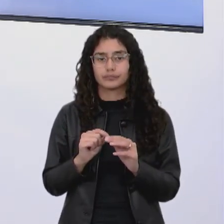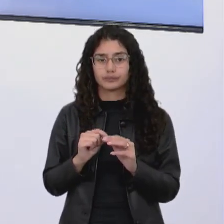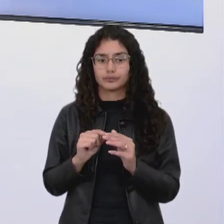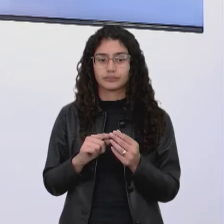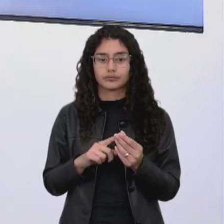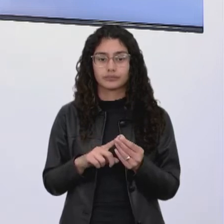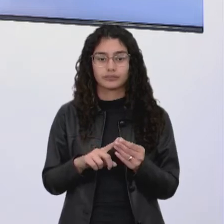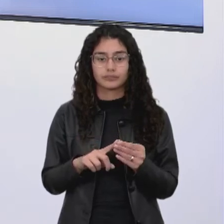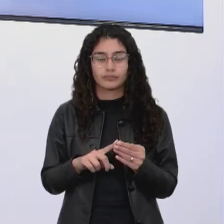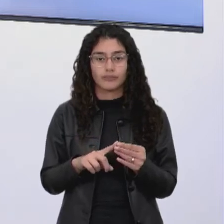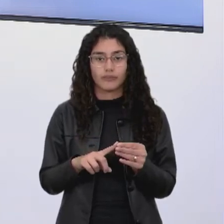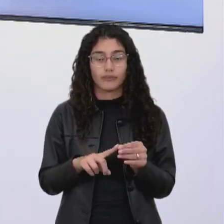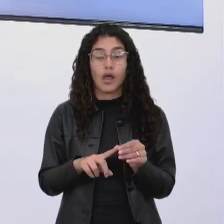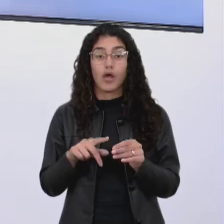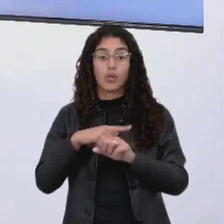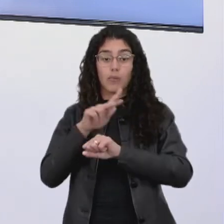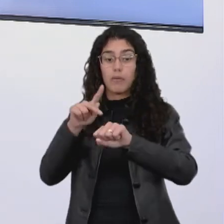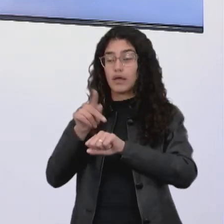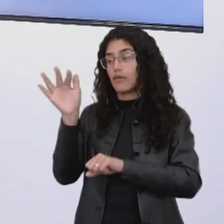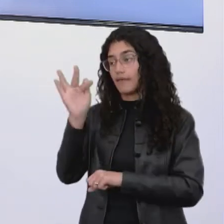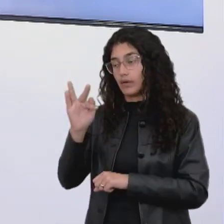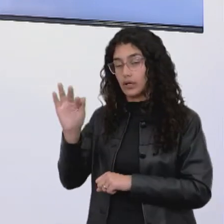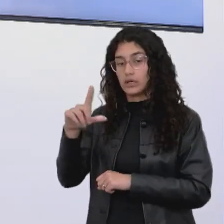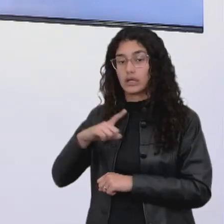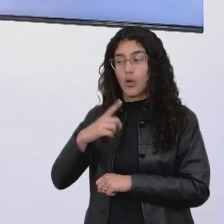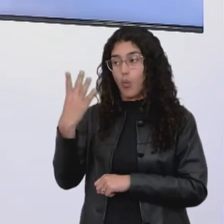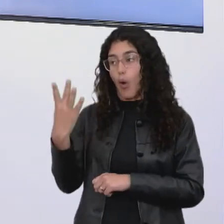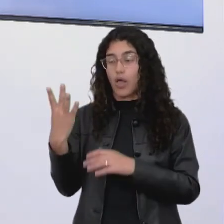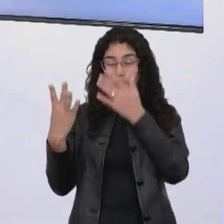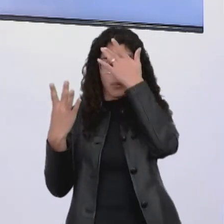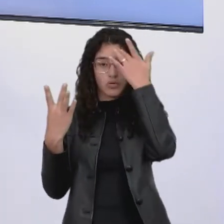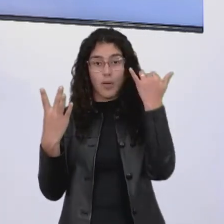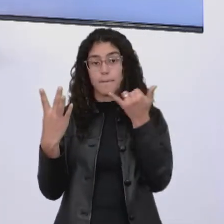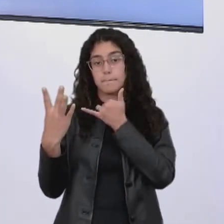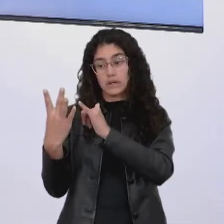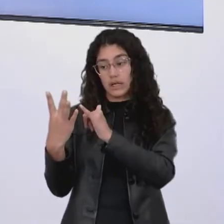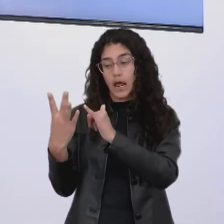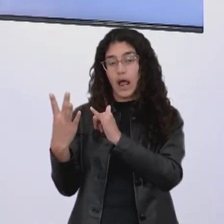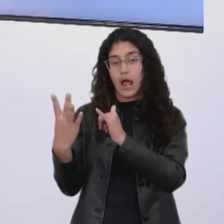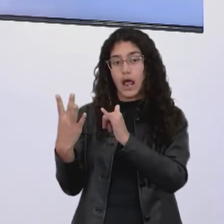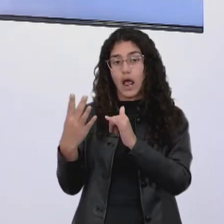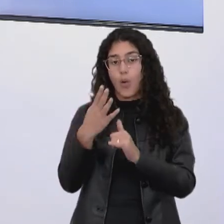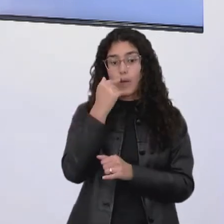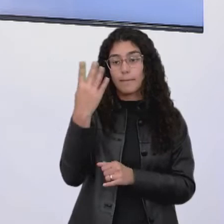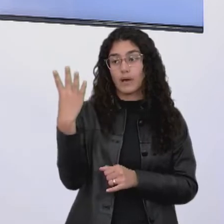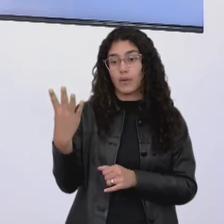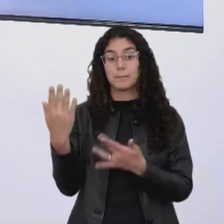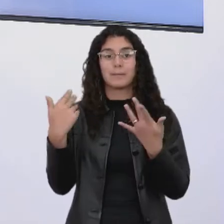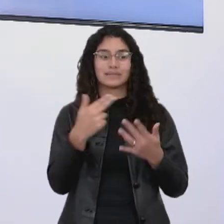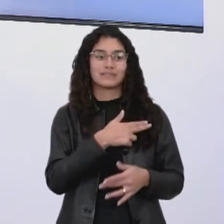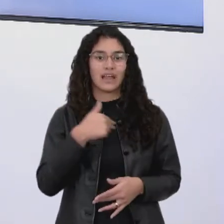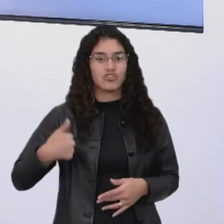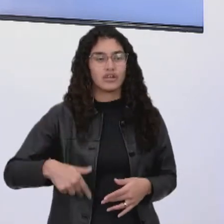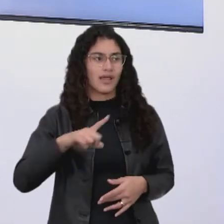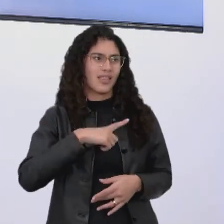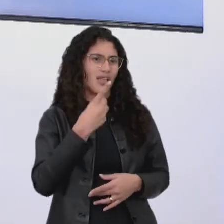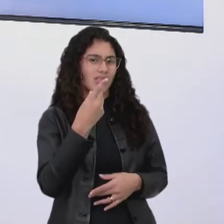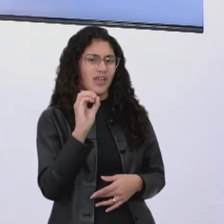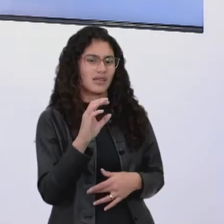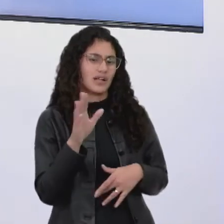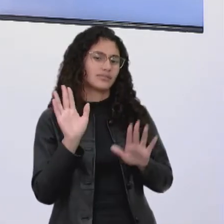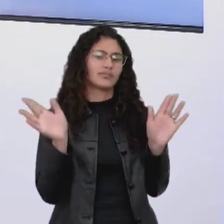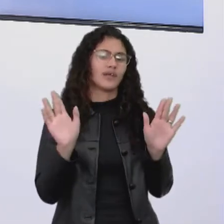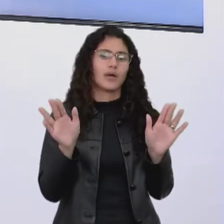na França tem 4 pessoas. A gente, então, vai mandar alimento para 4 pessoas. Mas na China tem 10.